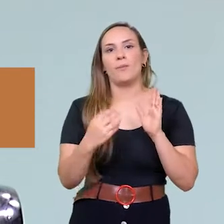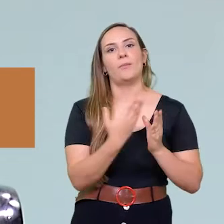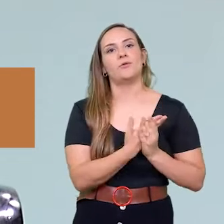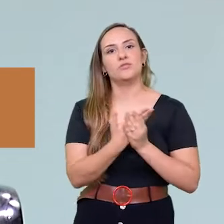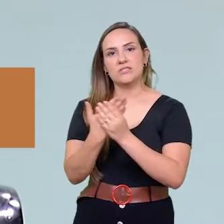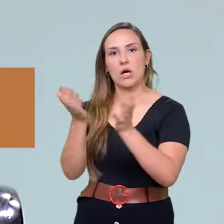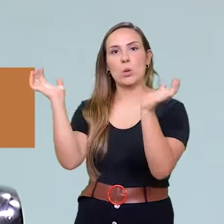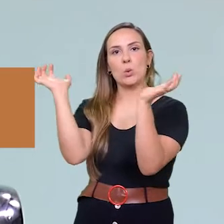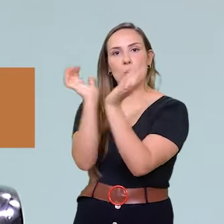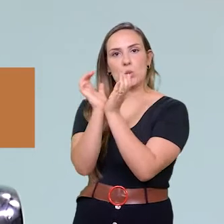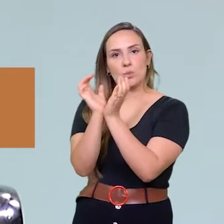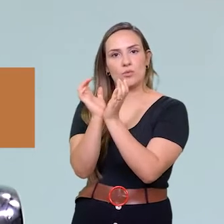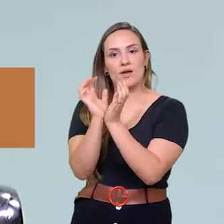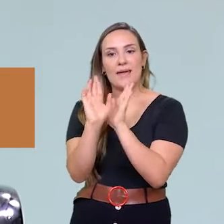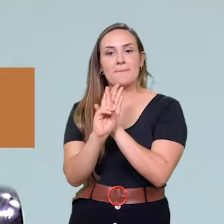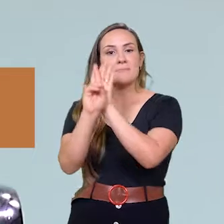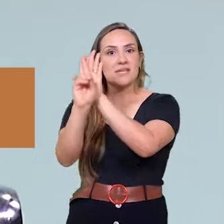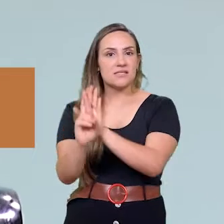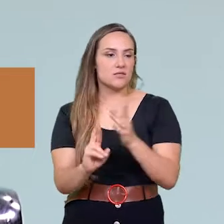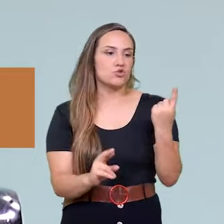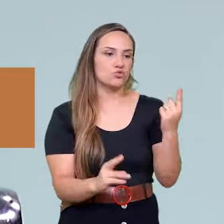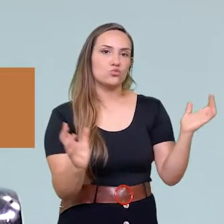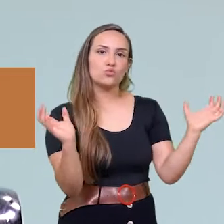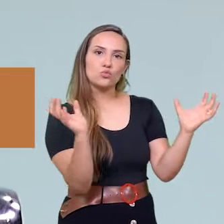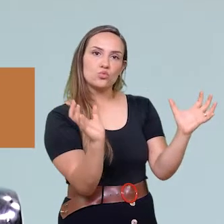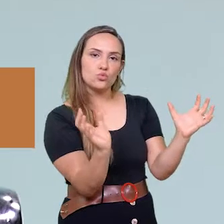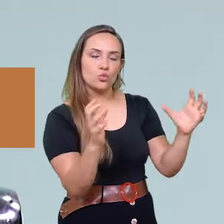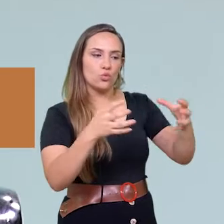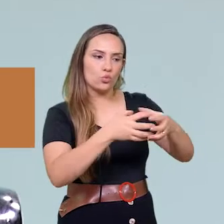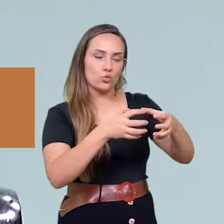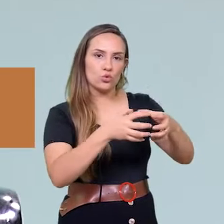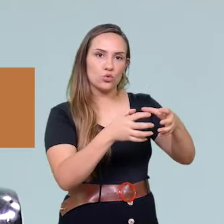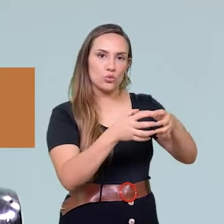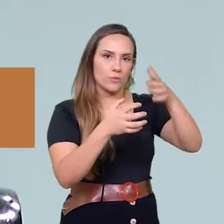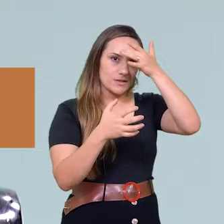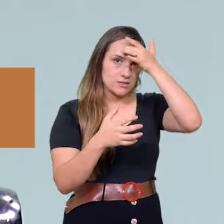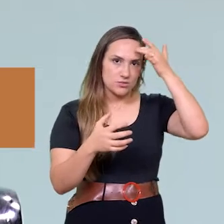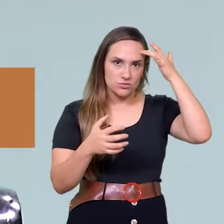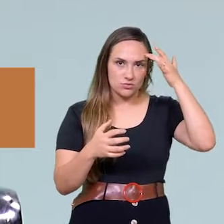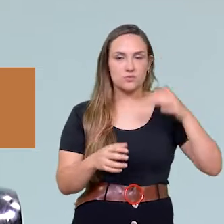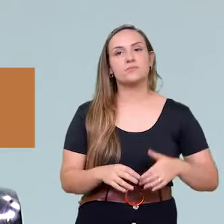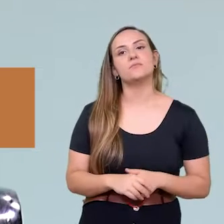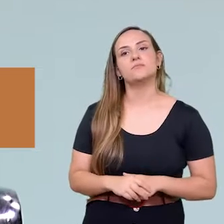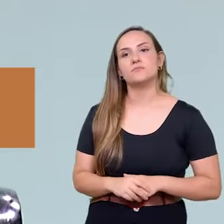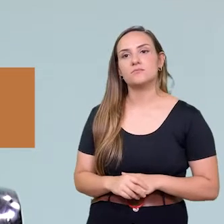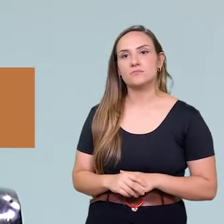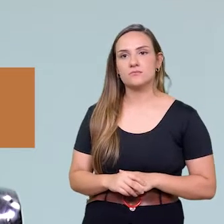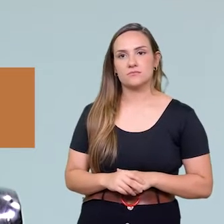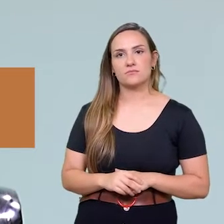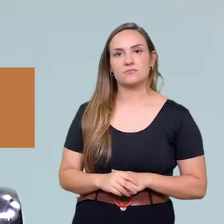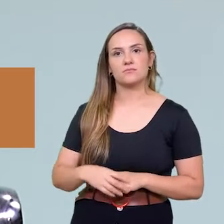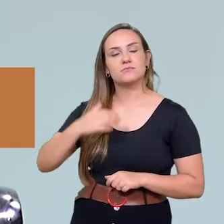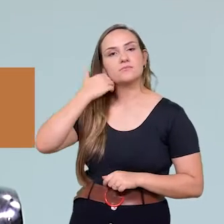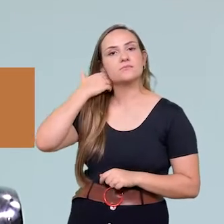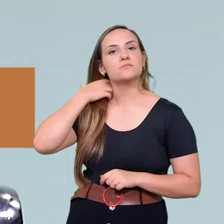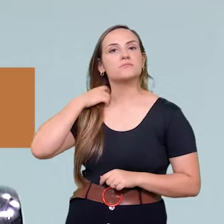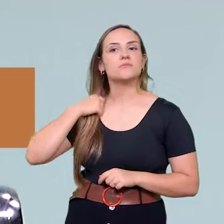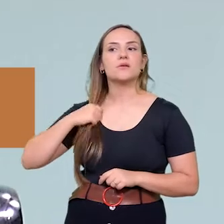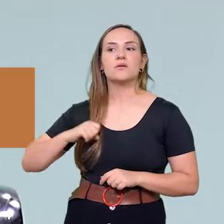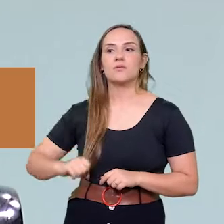aqueles entes que têm autorização legal para fazer ações que atingem